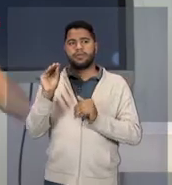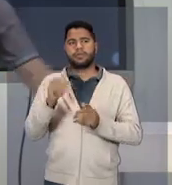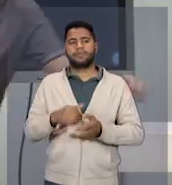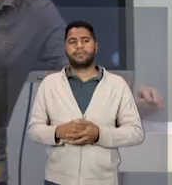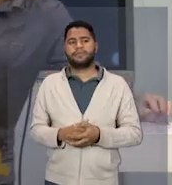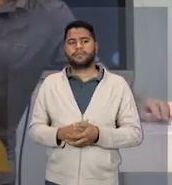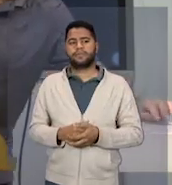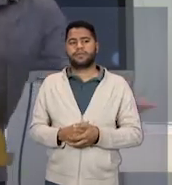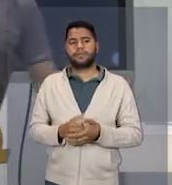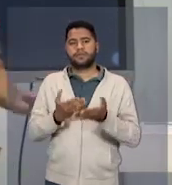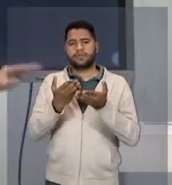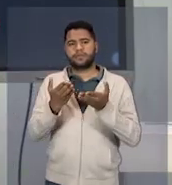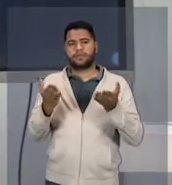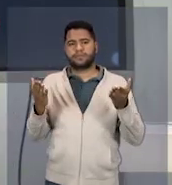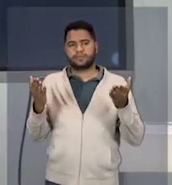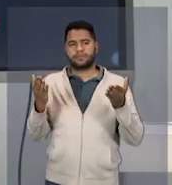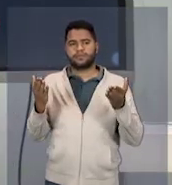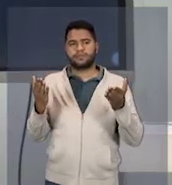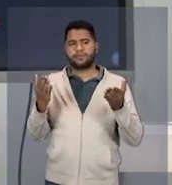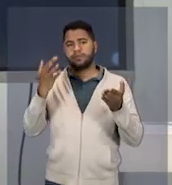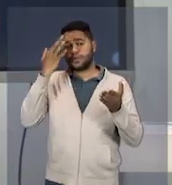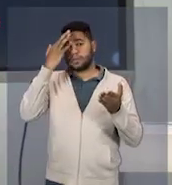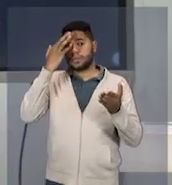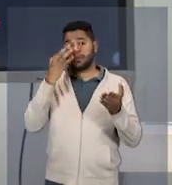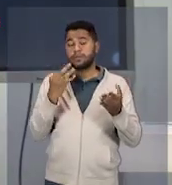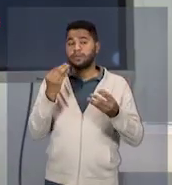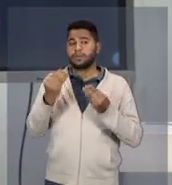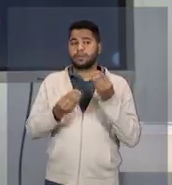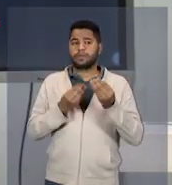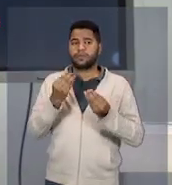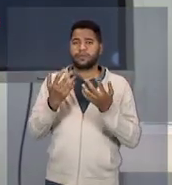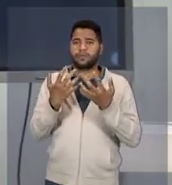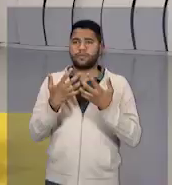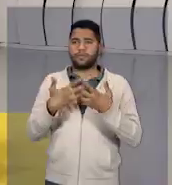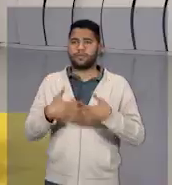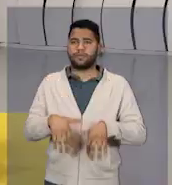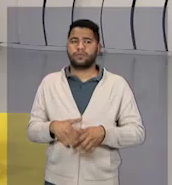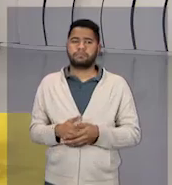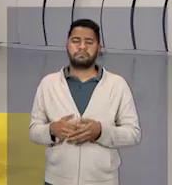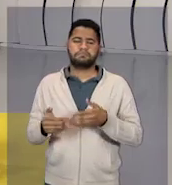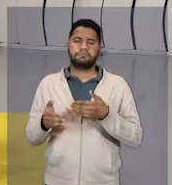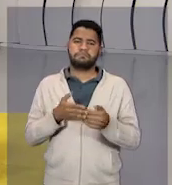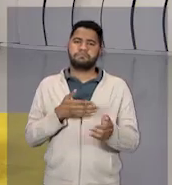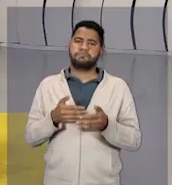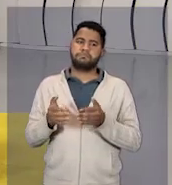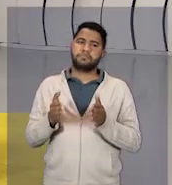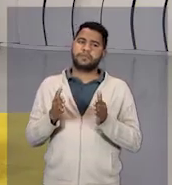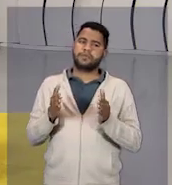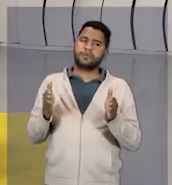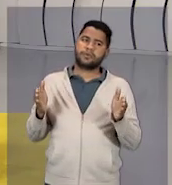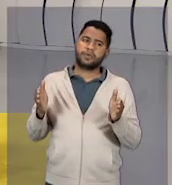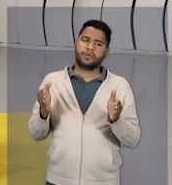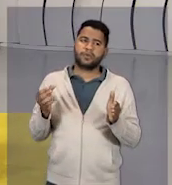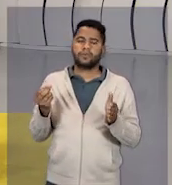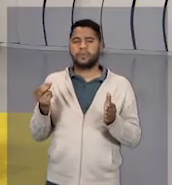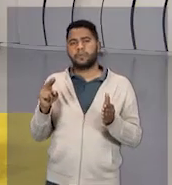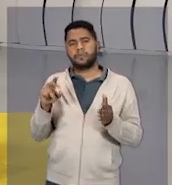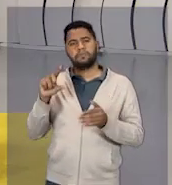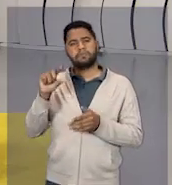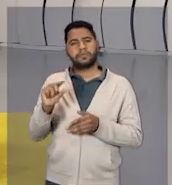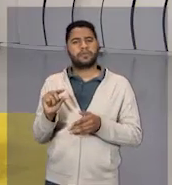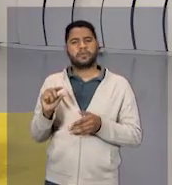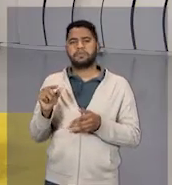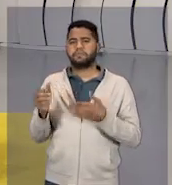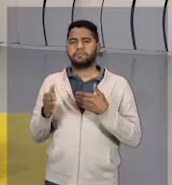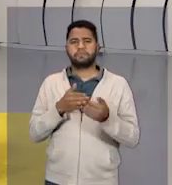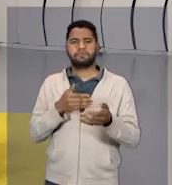figura para você entender como é feito, tá certo? Então, tanto faz estar grande ou com pequeno, qualquer um